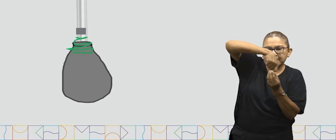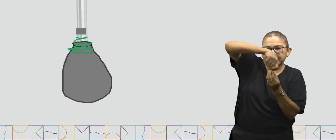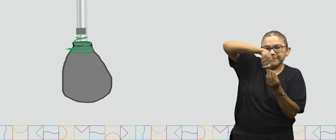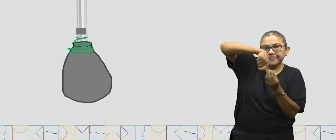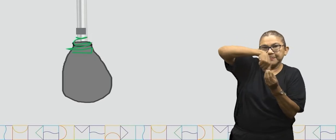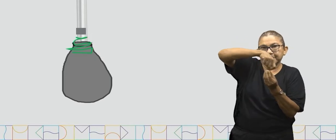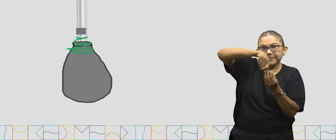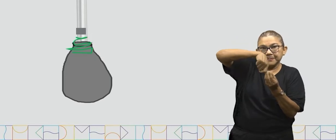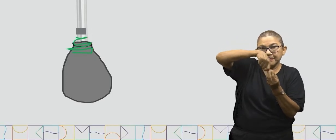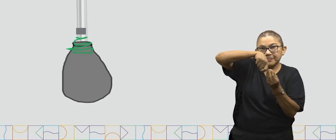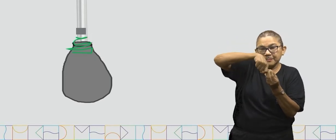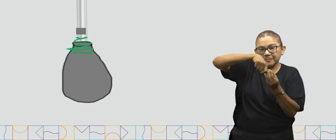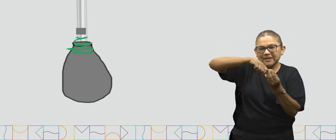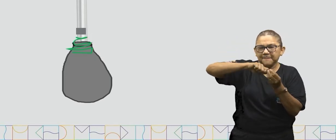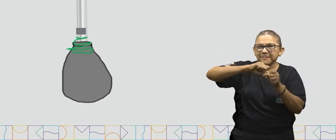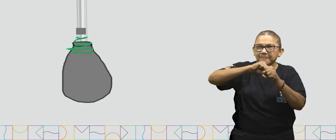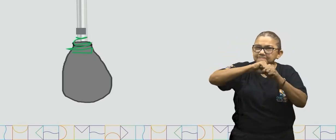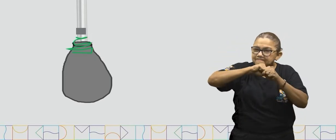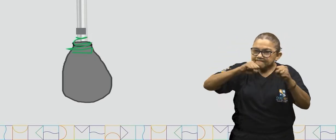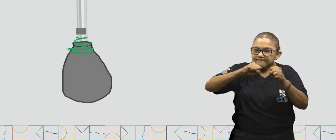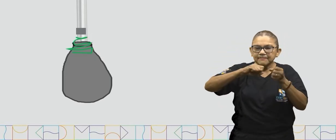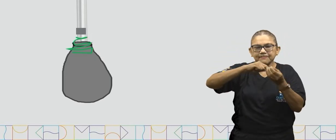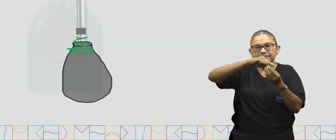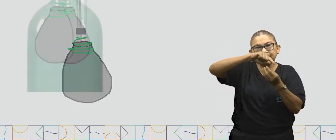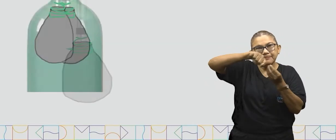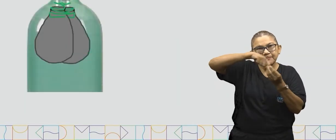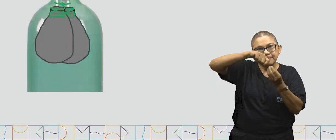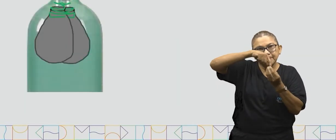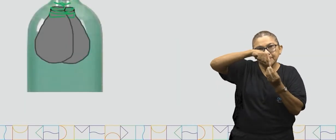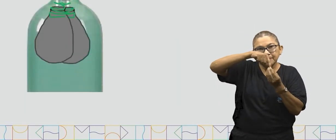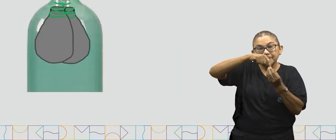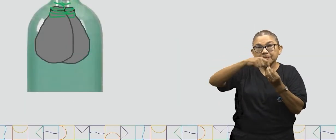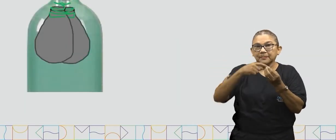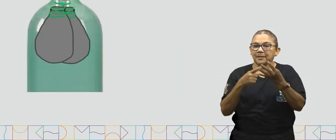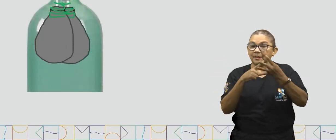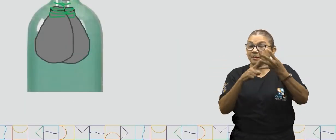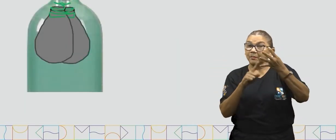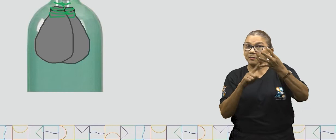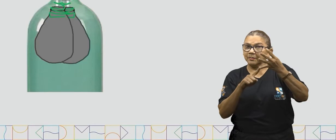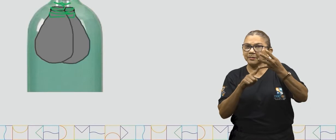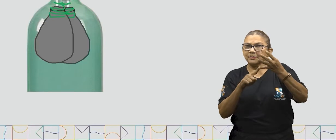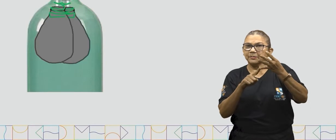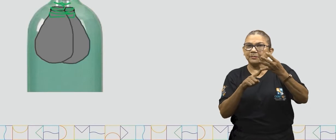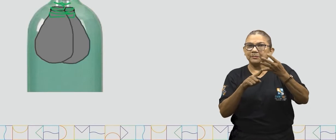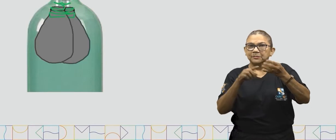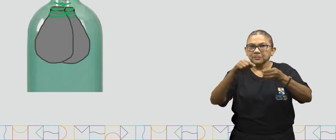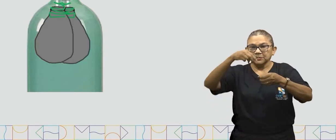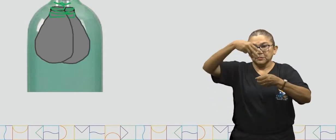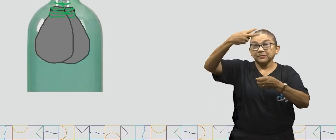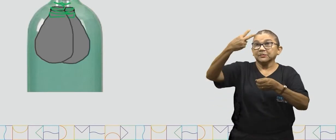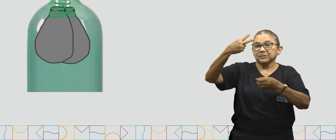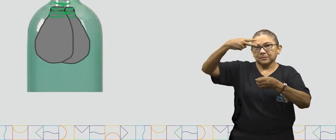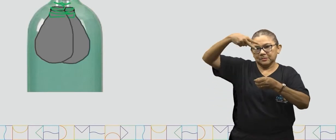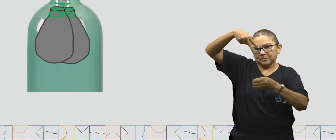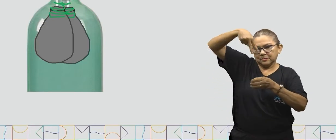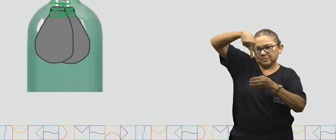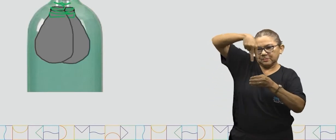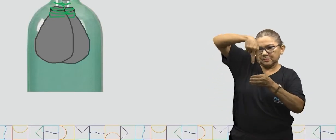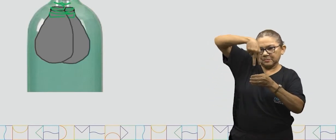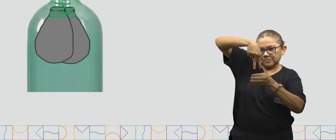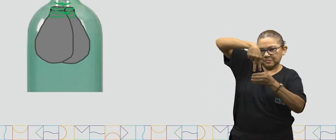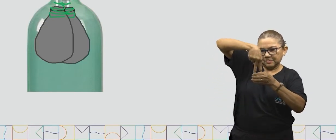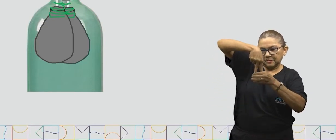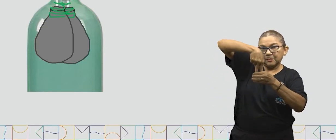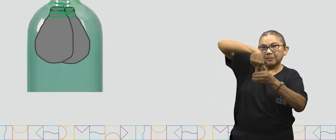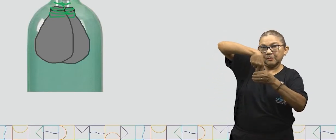para prendê-lo. Deixe bem fixo, ok? Quarto passo, encaixe os tubos de caneta dentro